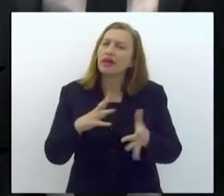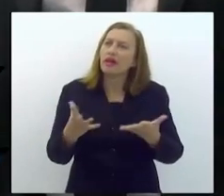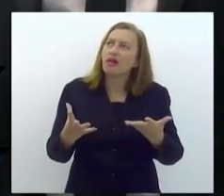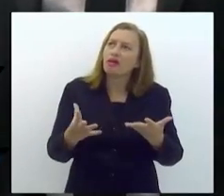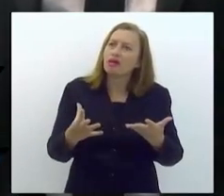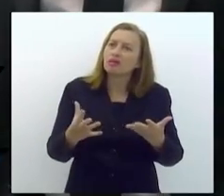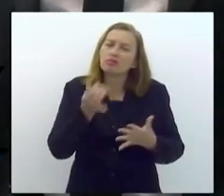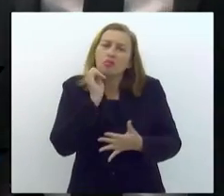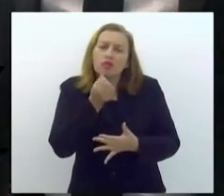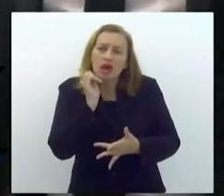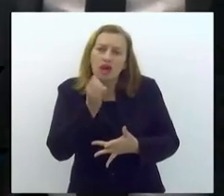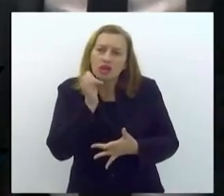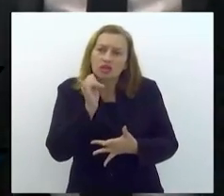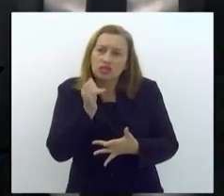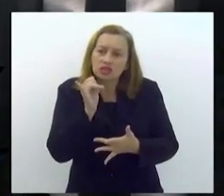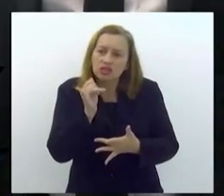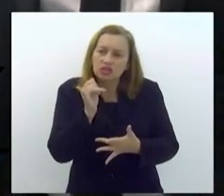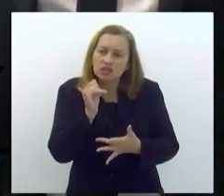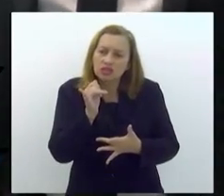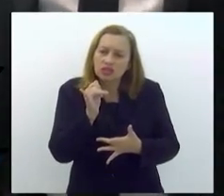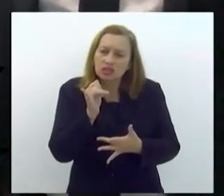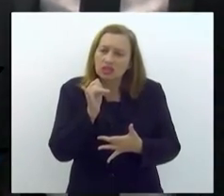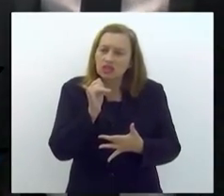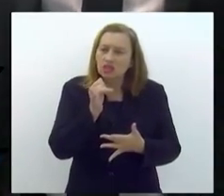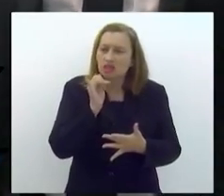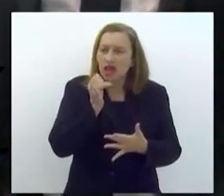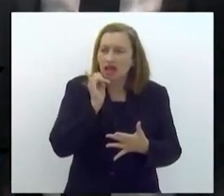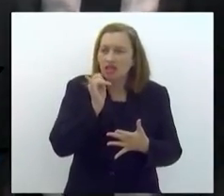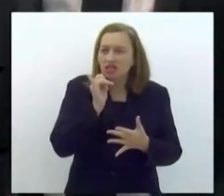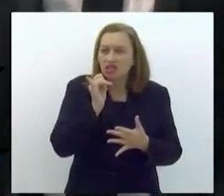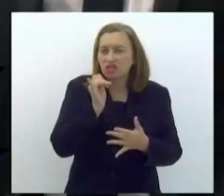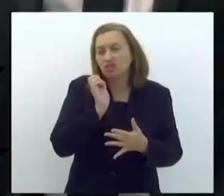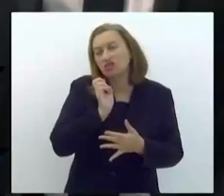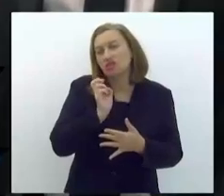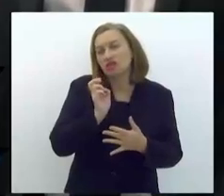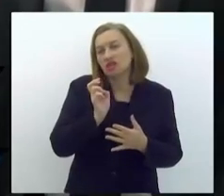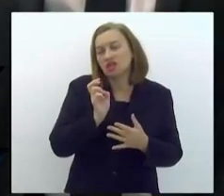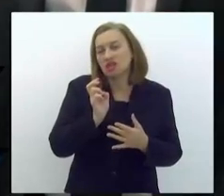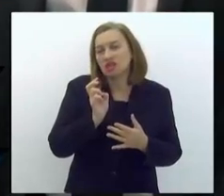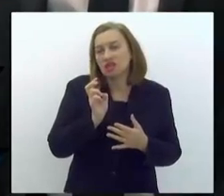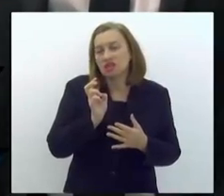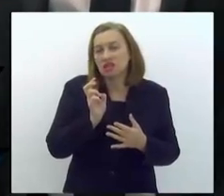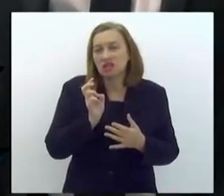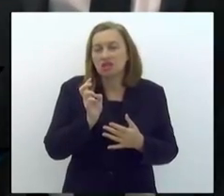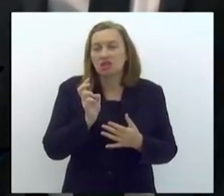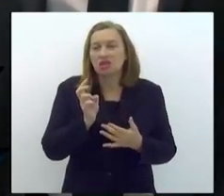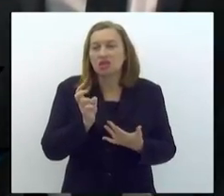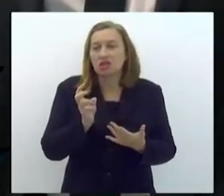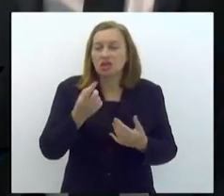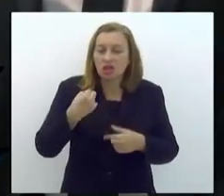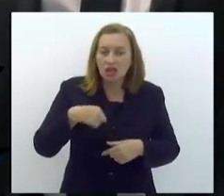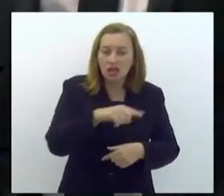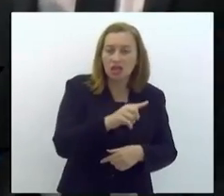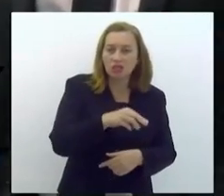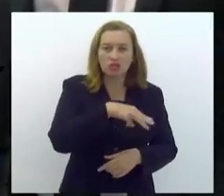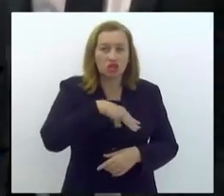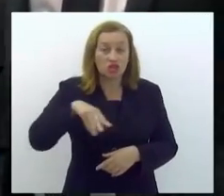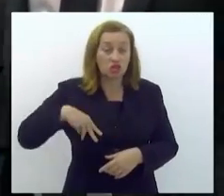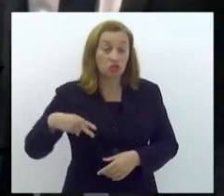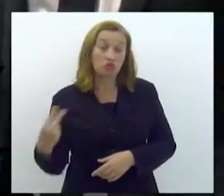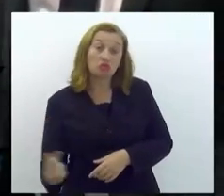narrativa vitimista se valendo inclusive ao Ministério Público que é algo que nós devemos valorizar